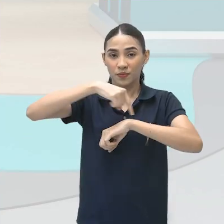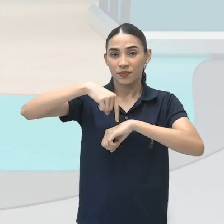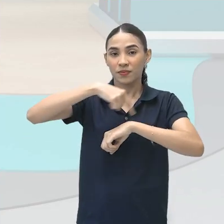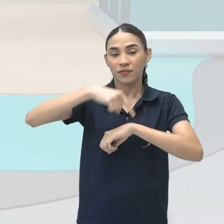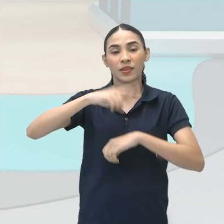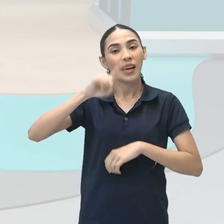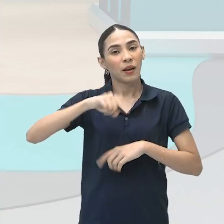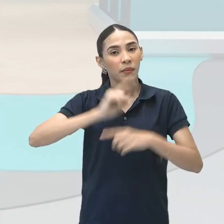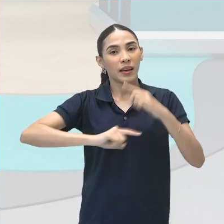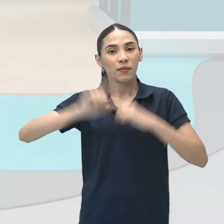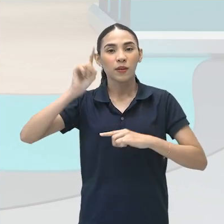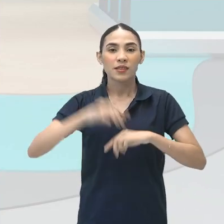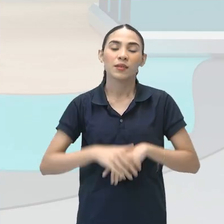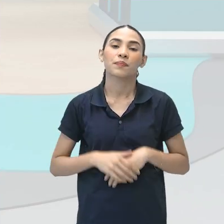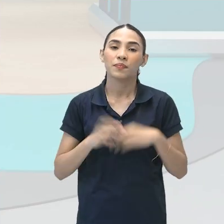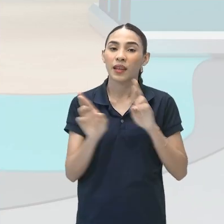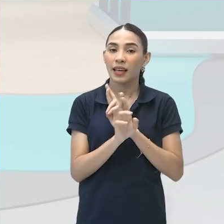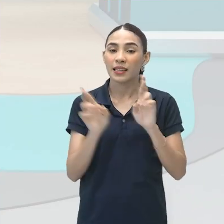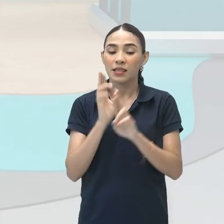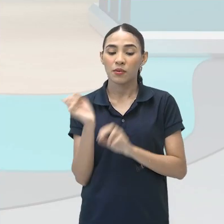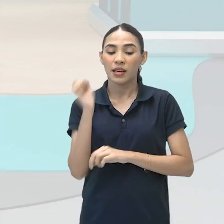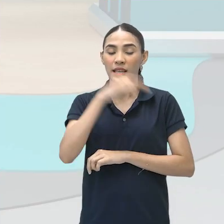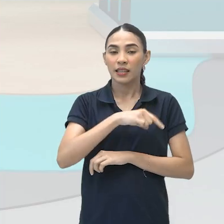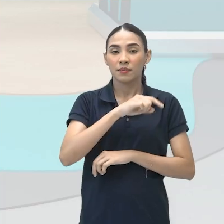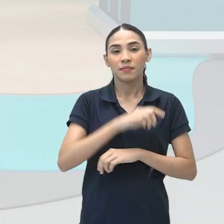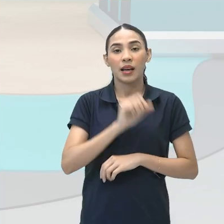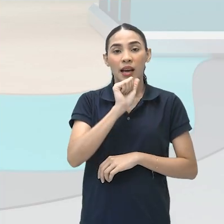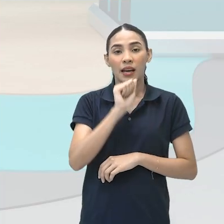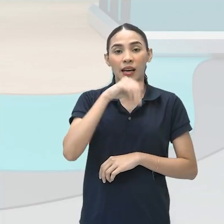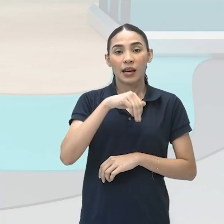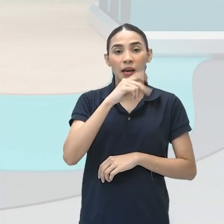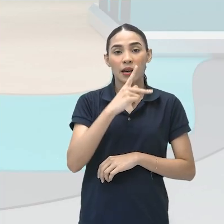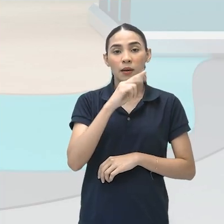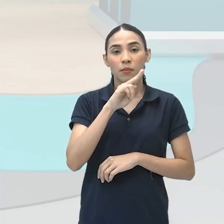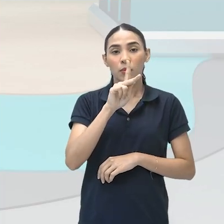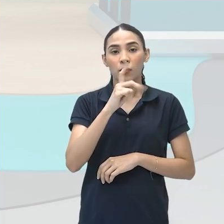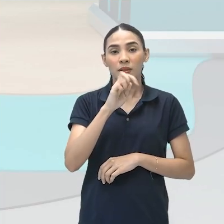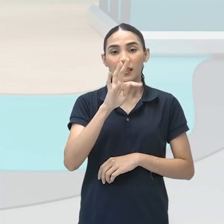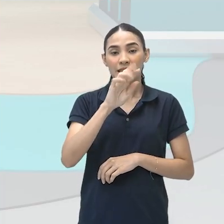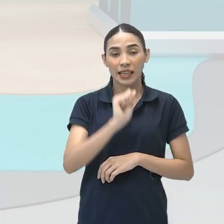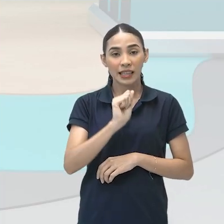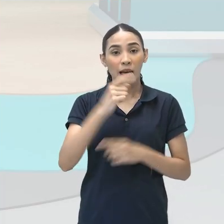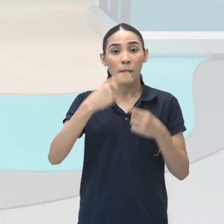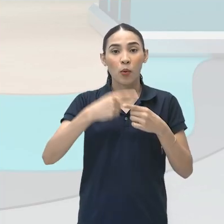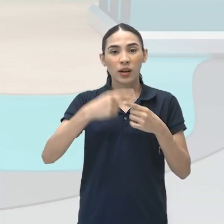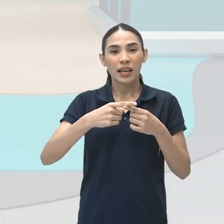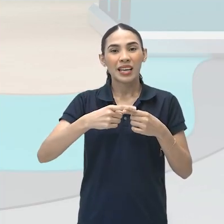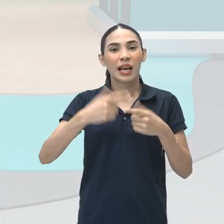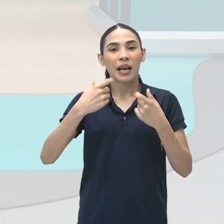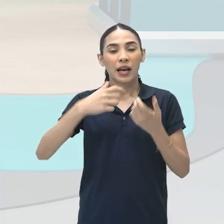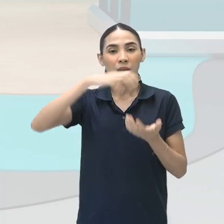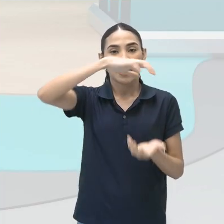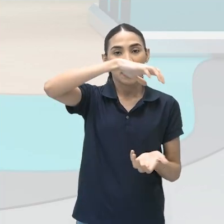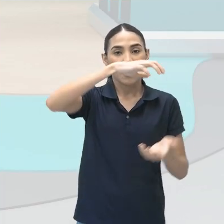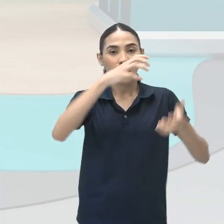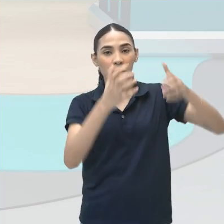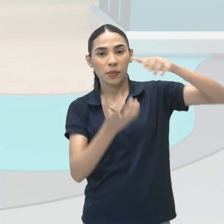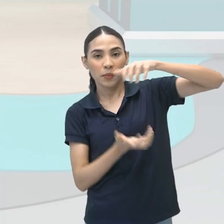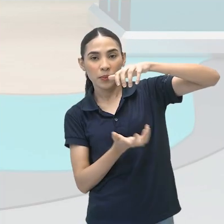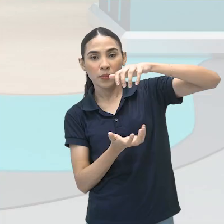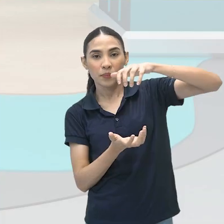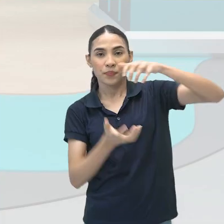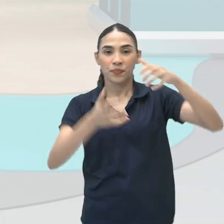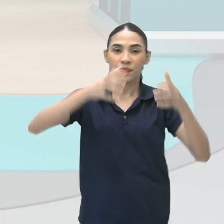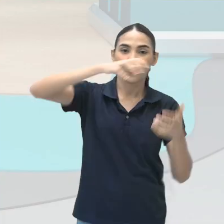uma evolução em relação à ampulheta, porque a ampulheta, ela precisava do movimento ali manual de